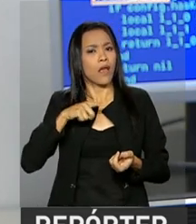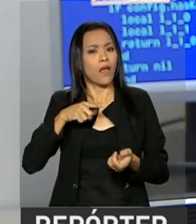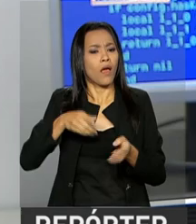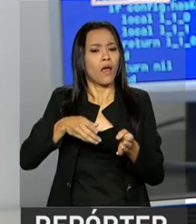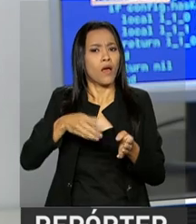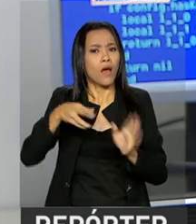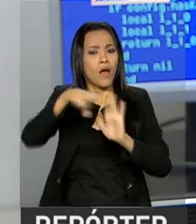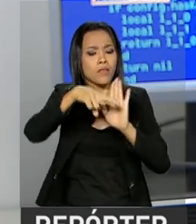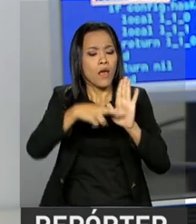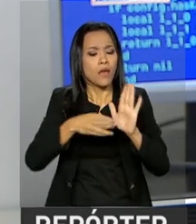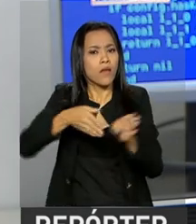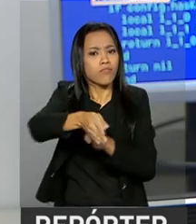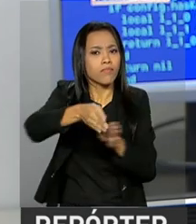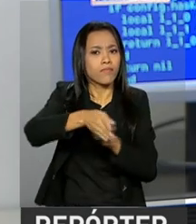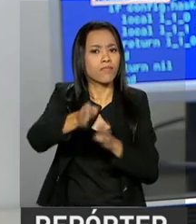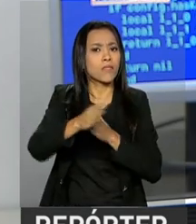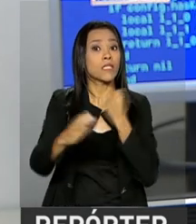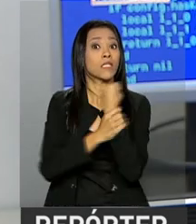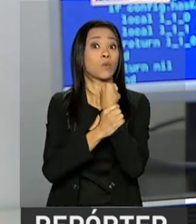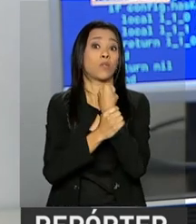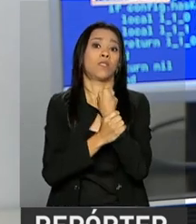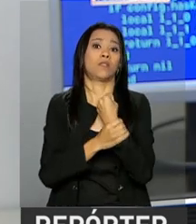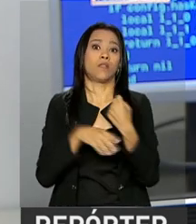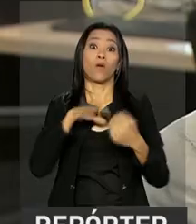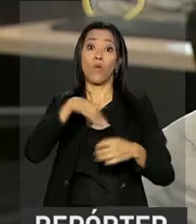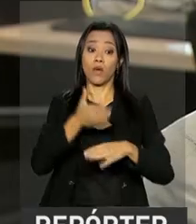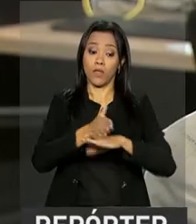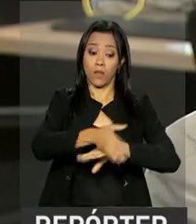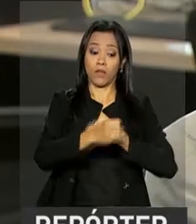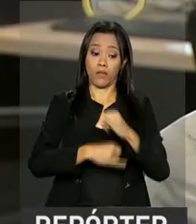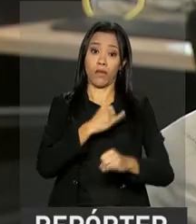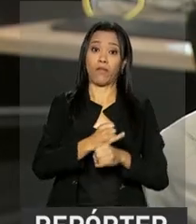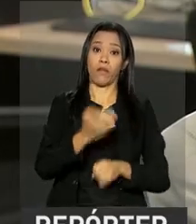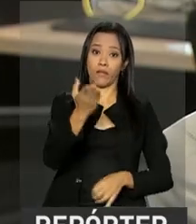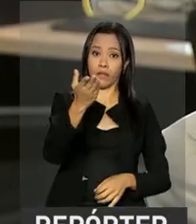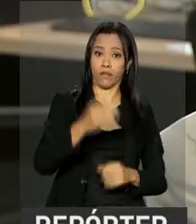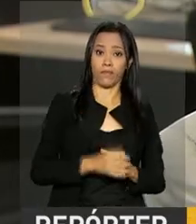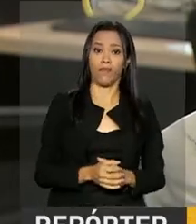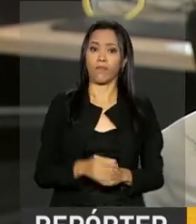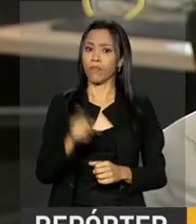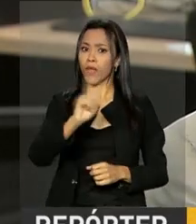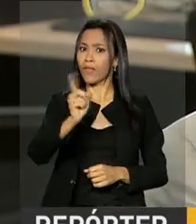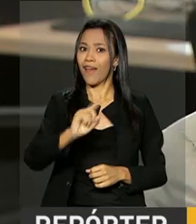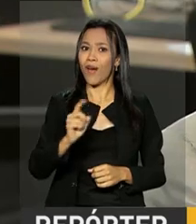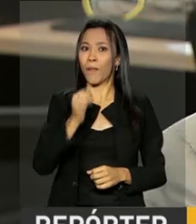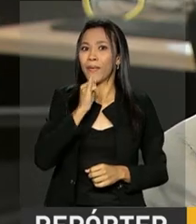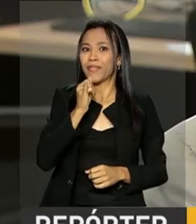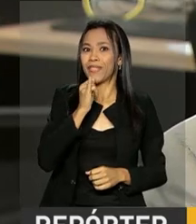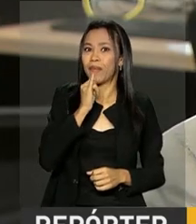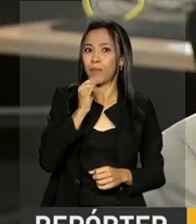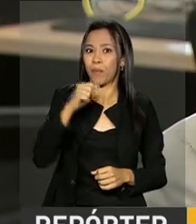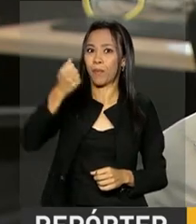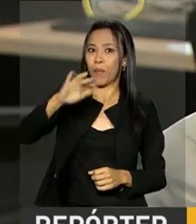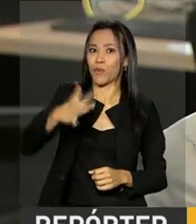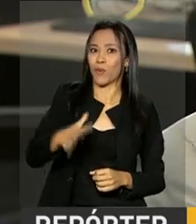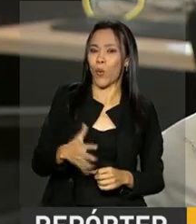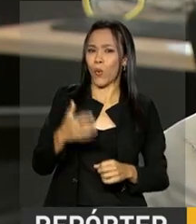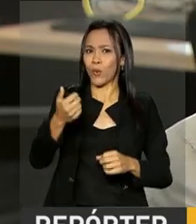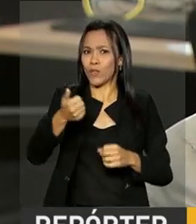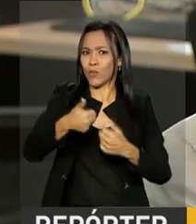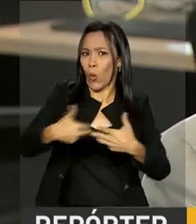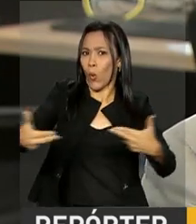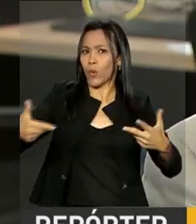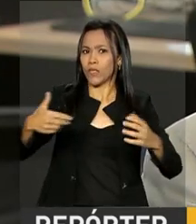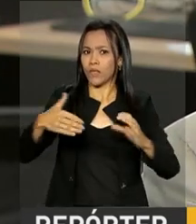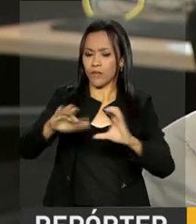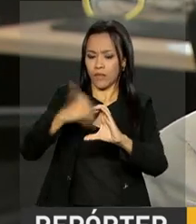de segurança a hora de navegar na internet não se deixar enganar por ofertas tentadoras que você recebe pela